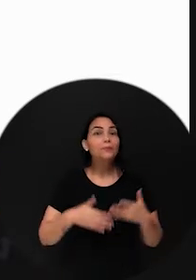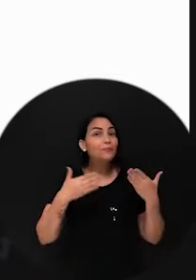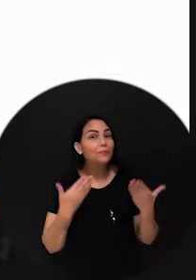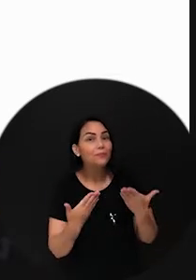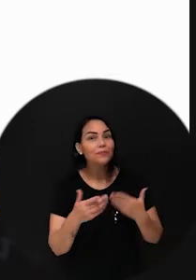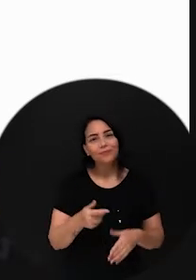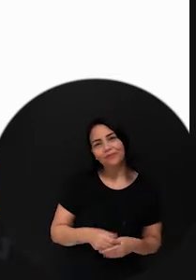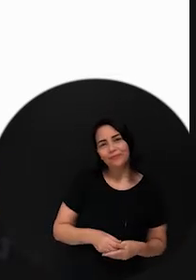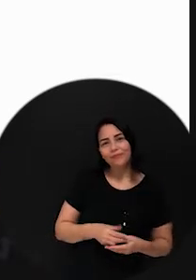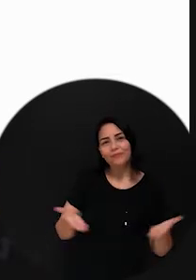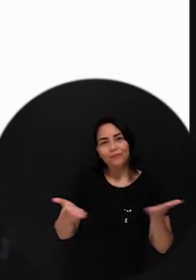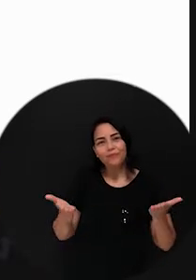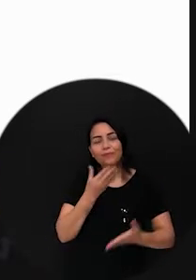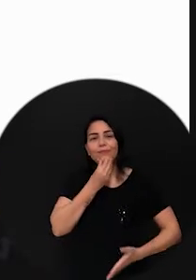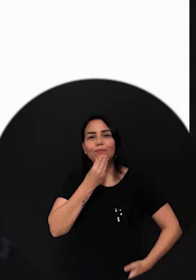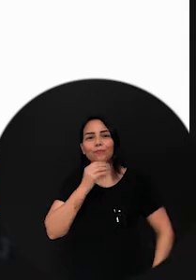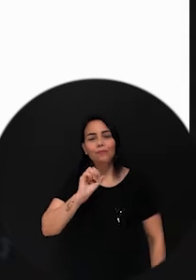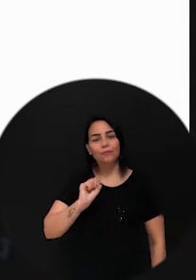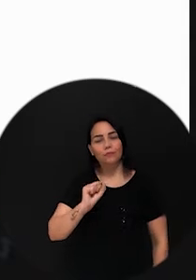Samuca, passa a bola aí para ti.